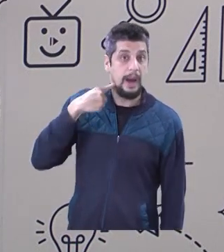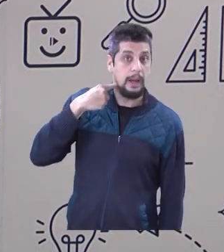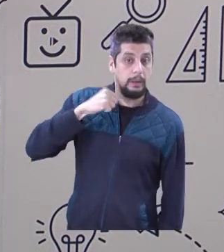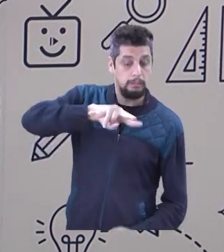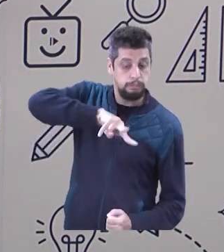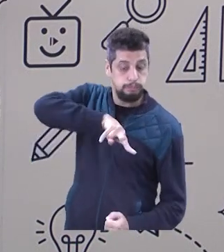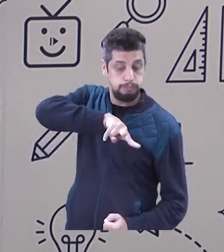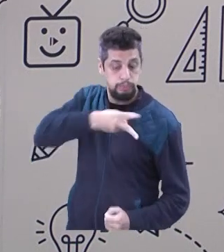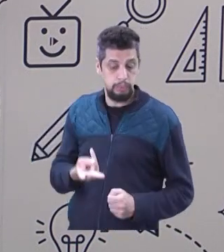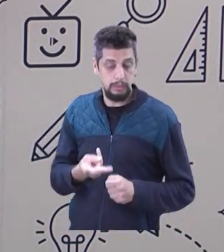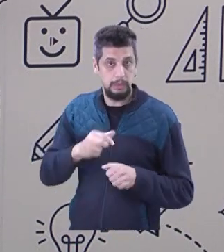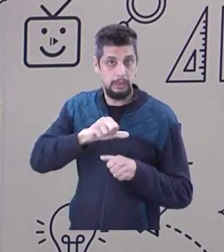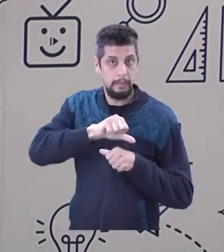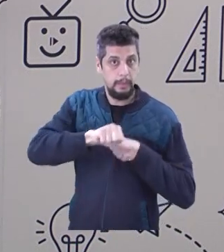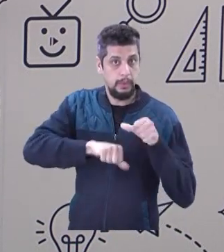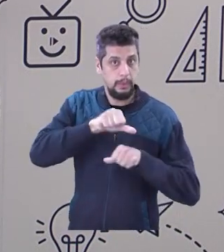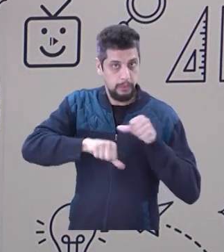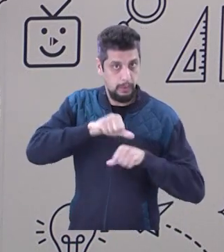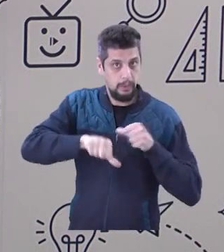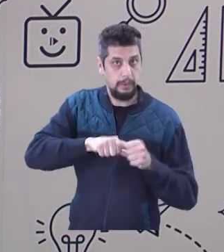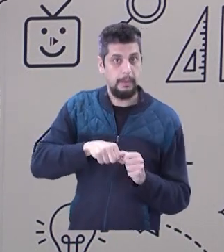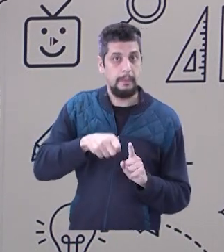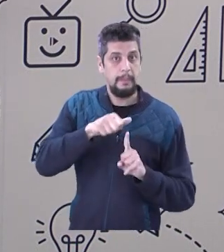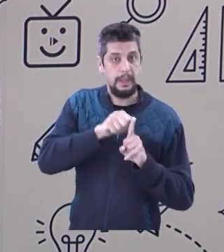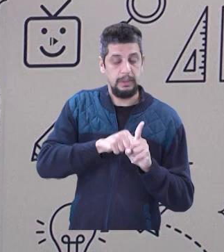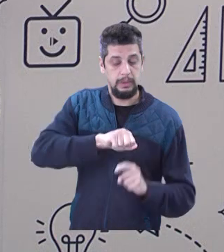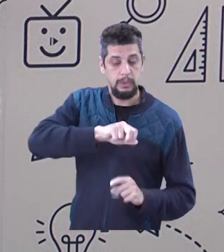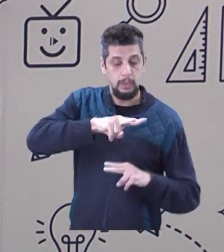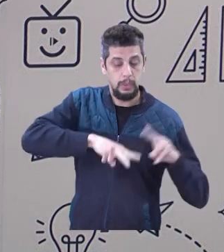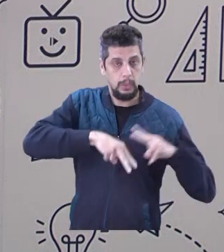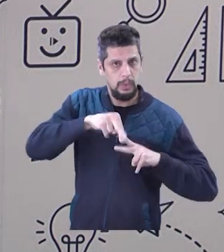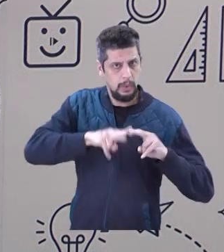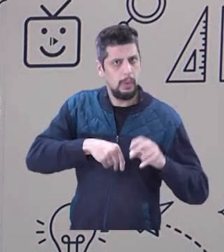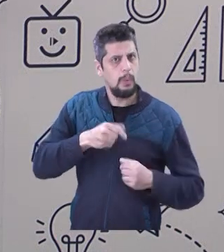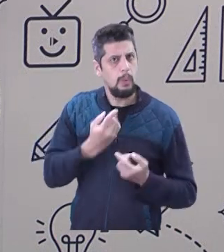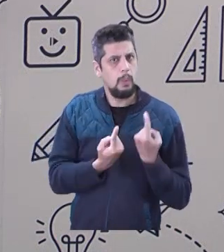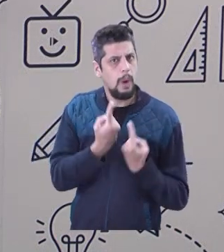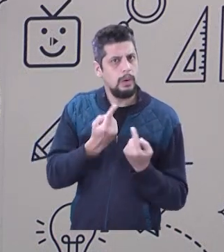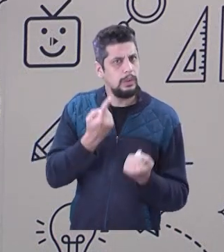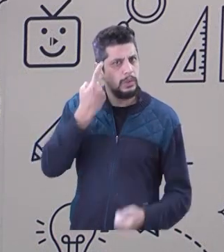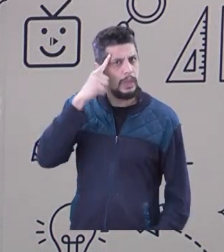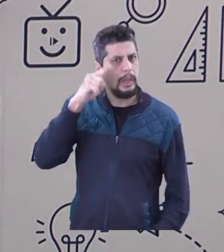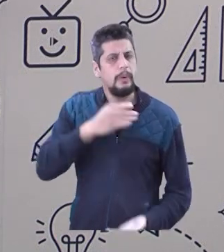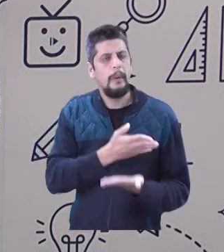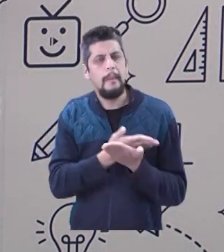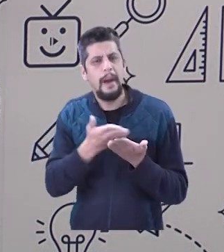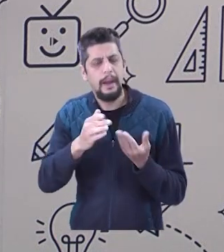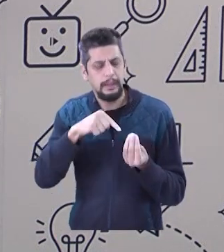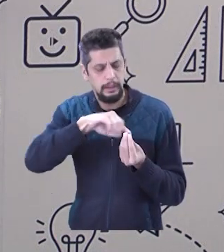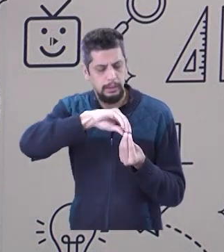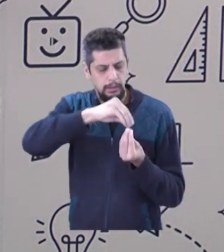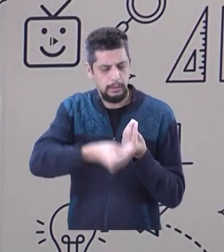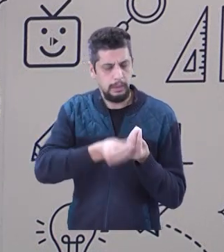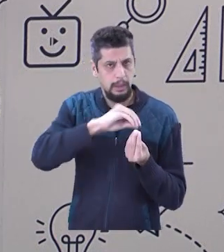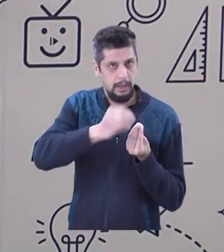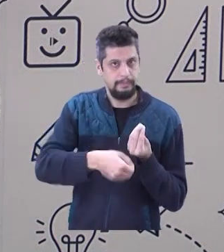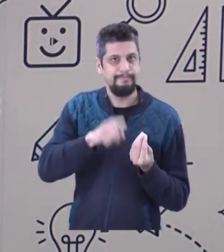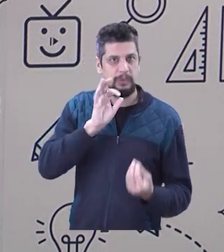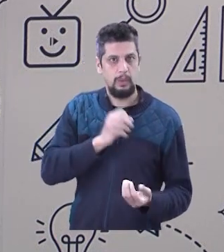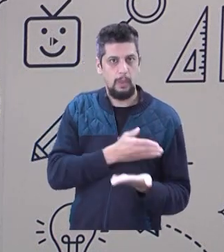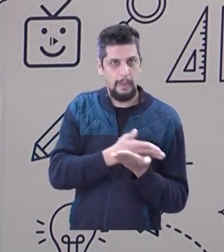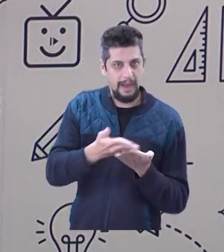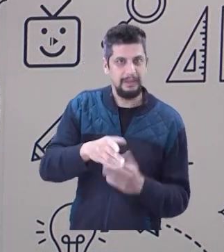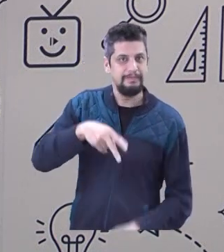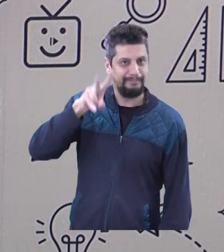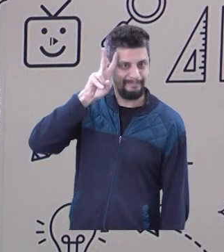Mês de junho. Mas se você não soubesse... Teria que olhar no calendário. No calendário. Com certeza. E qual dia começa? Segunda-feira. Na